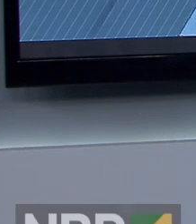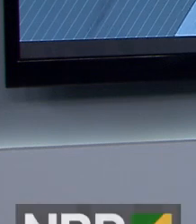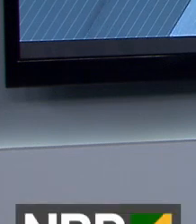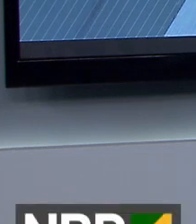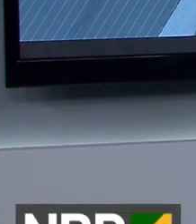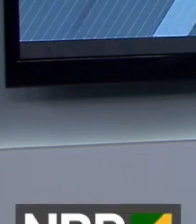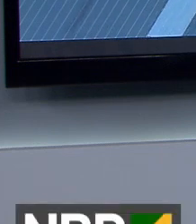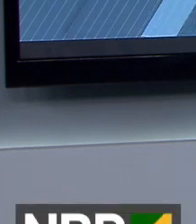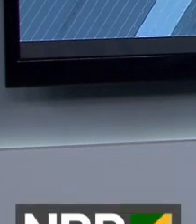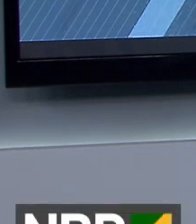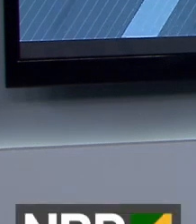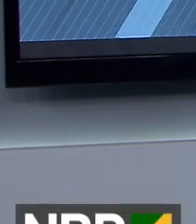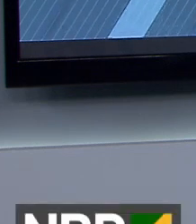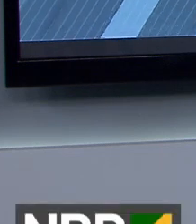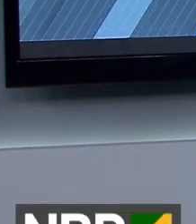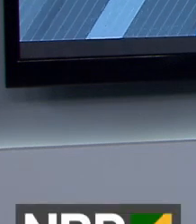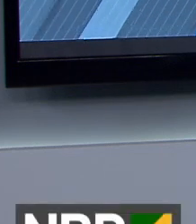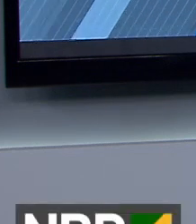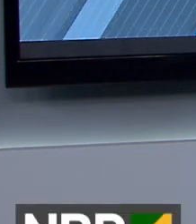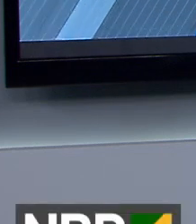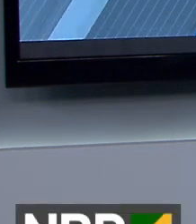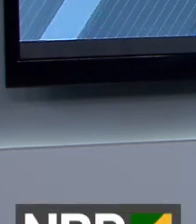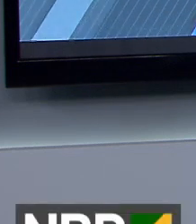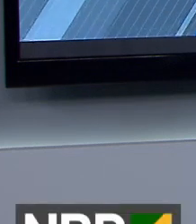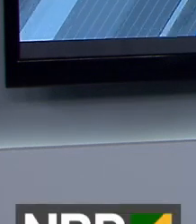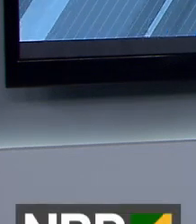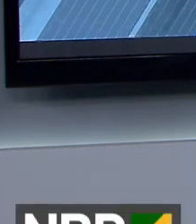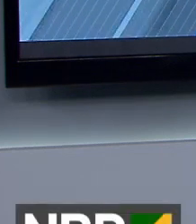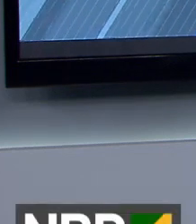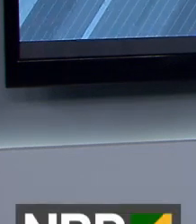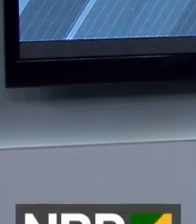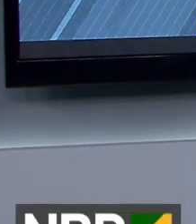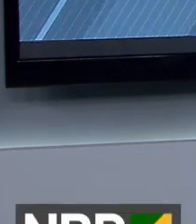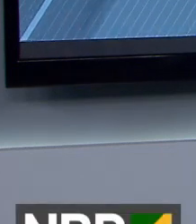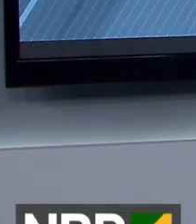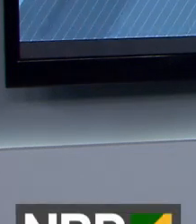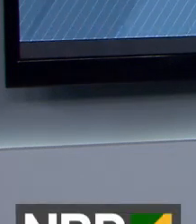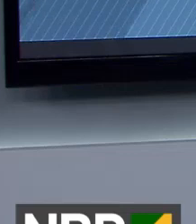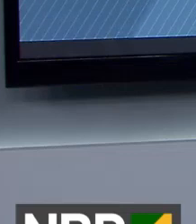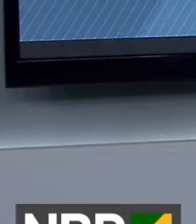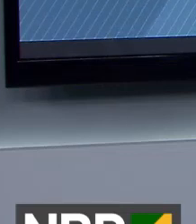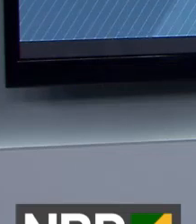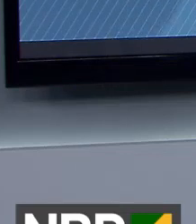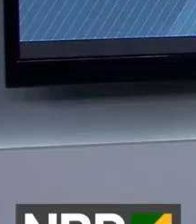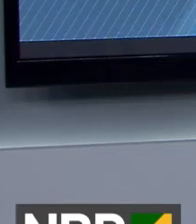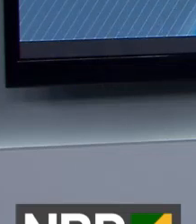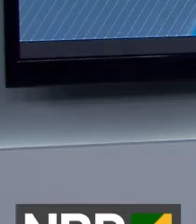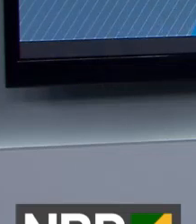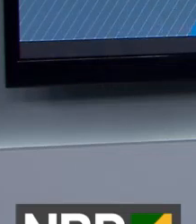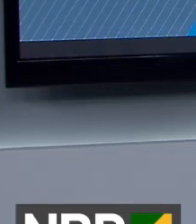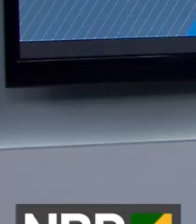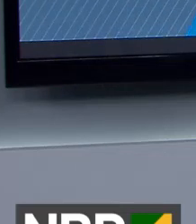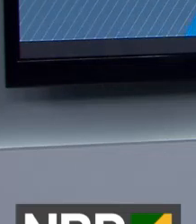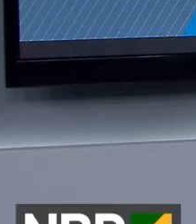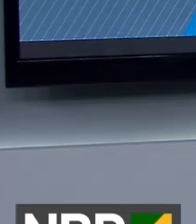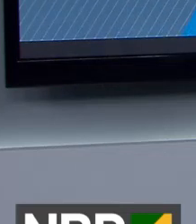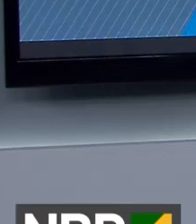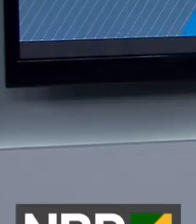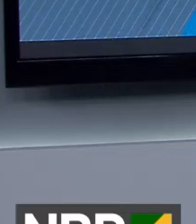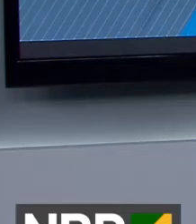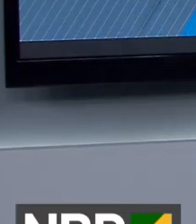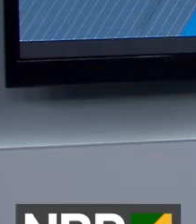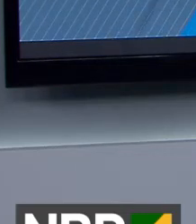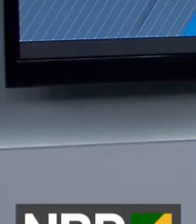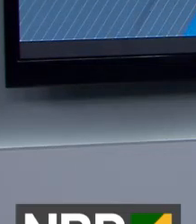Olá, bom dia. Interrompemos nossa programação para transmitir ao vivo do Palácio do Planalto o lançamento do Programa Nacional de Voluntariado,